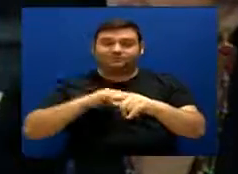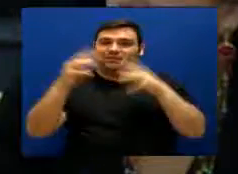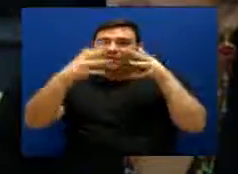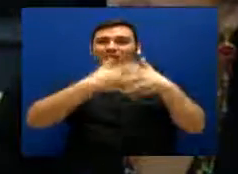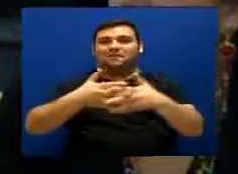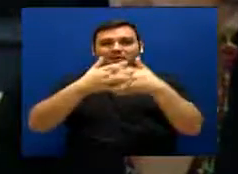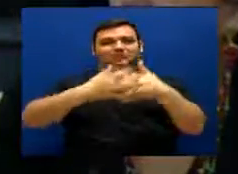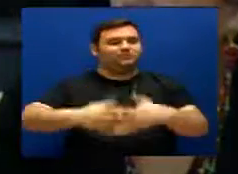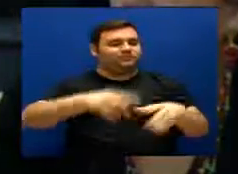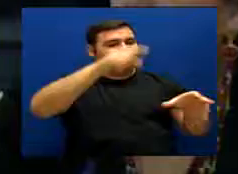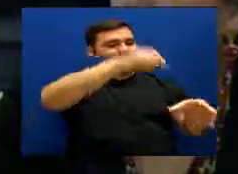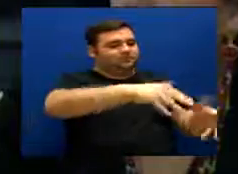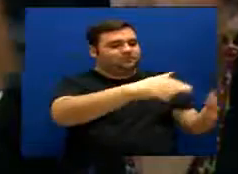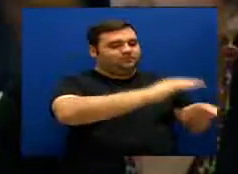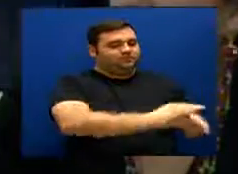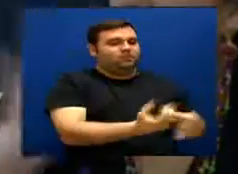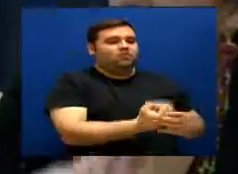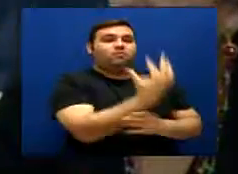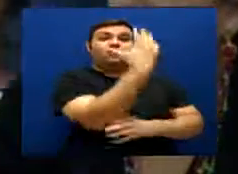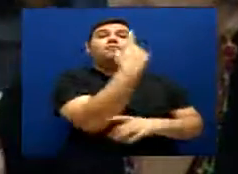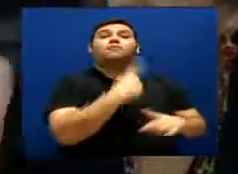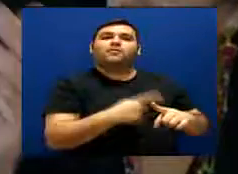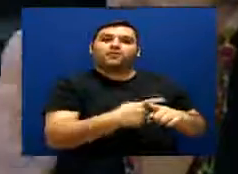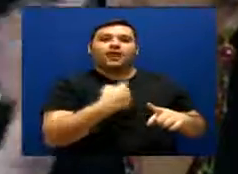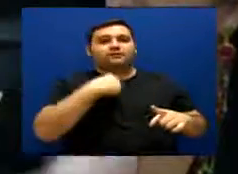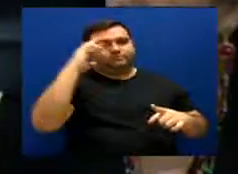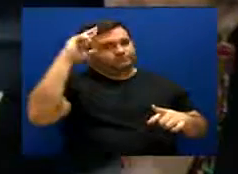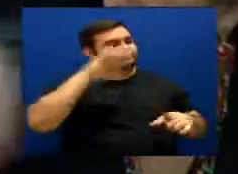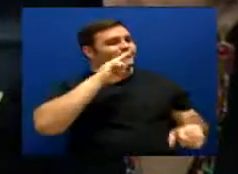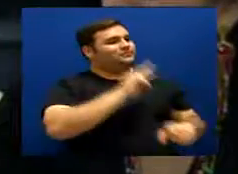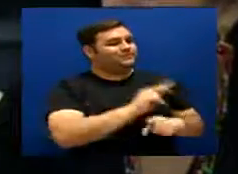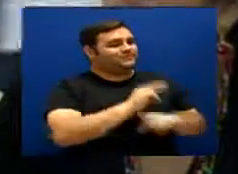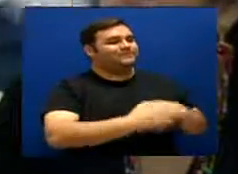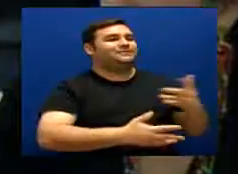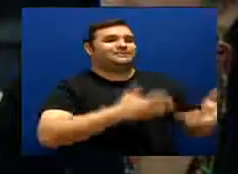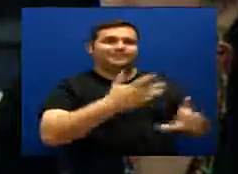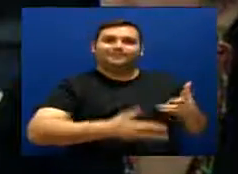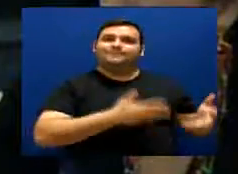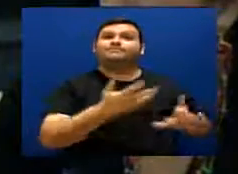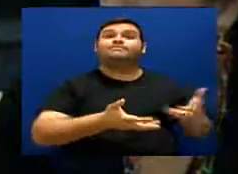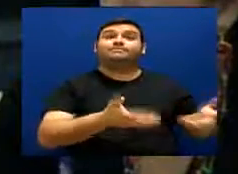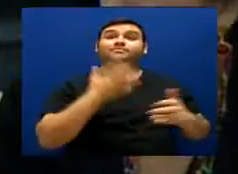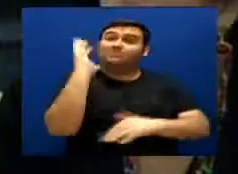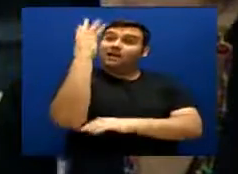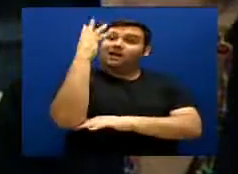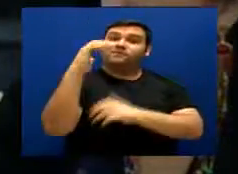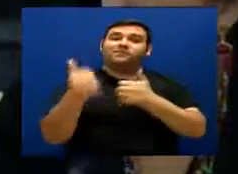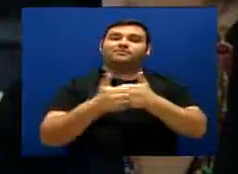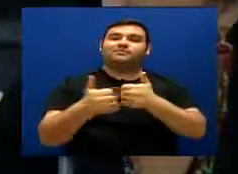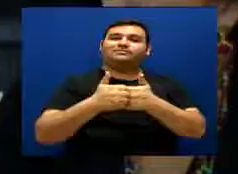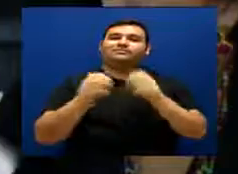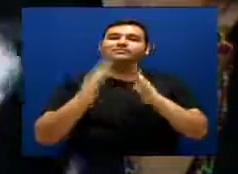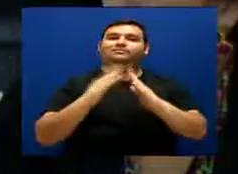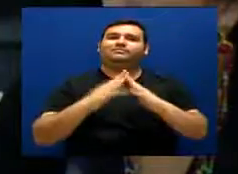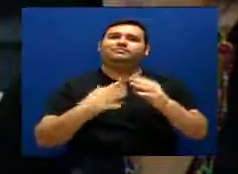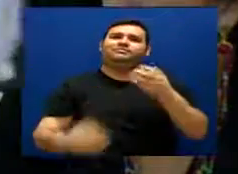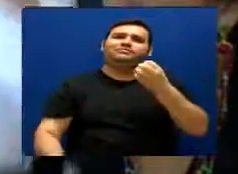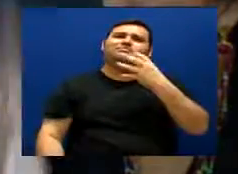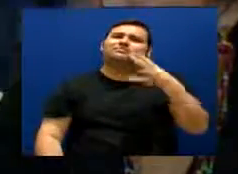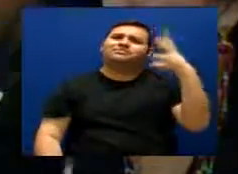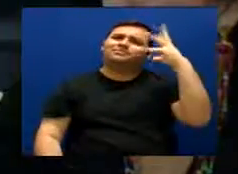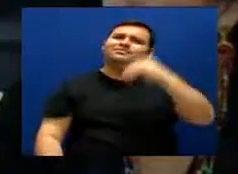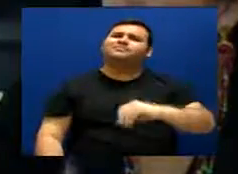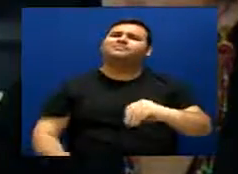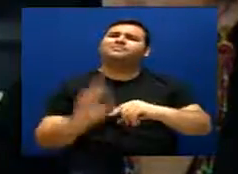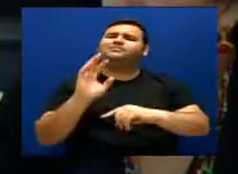ia fazer o plantio, porque se você pediu é porque você vai cuidar, você quer uma árvore na frente da sua casa. Muito interessante,